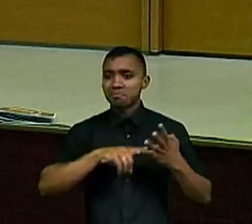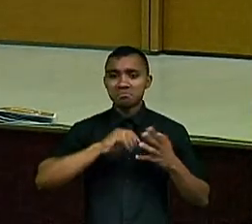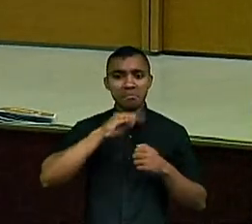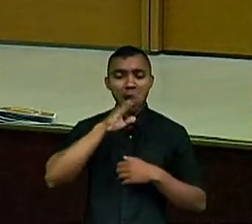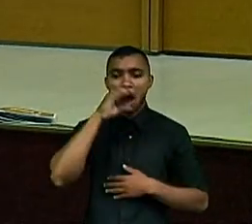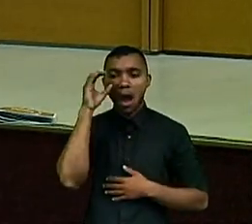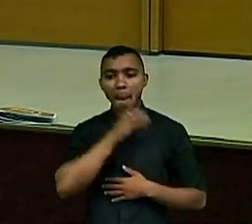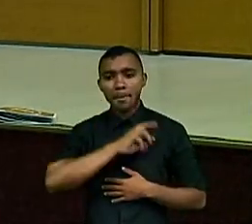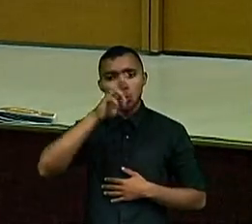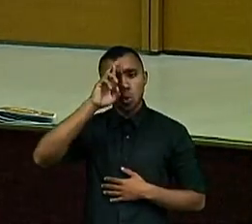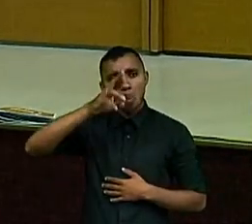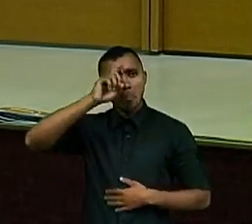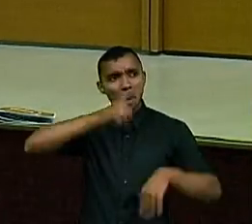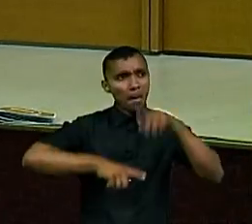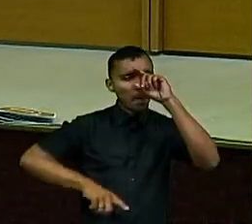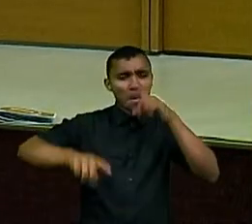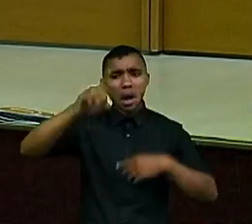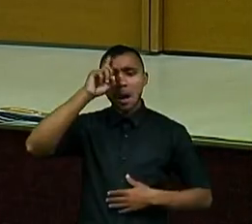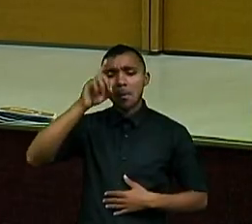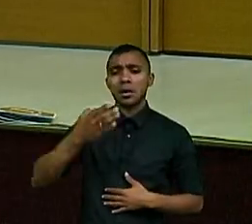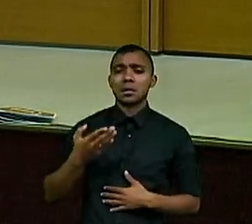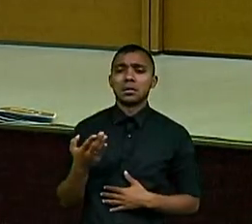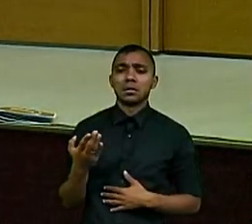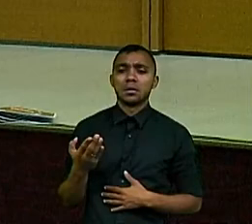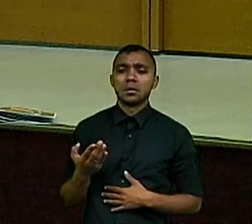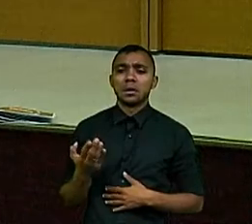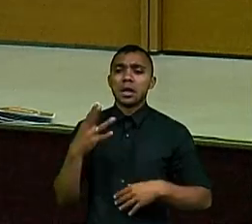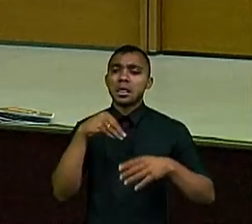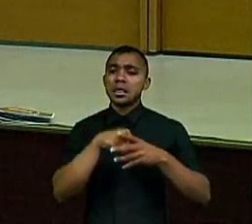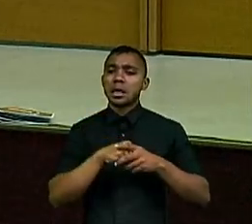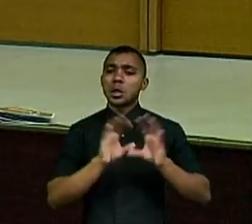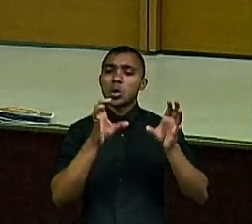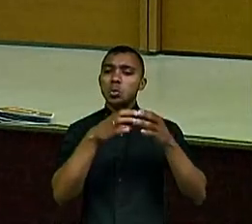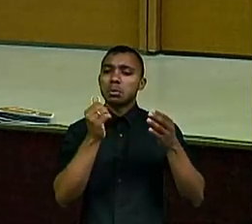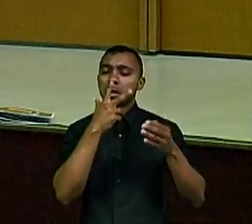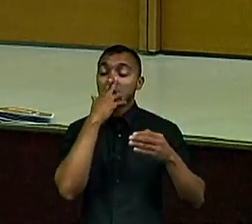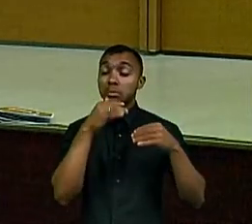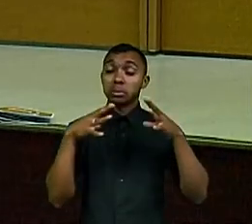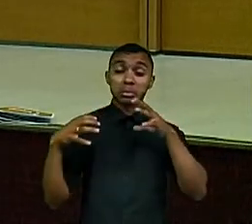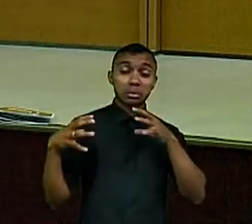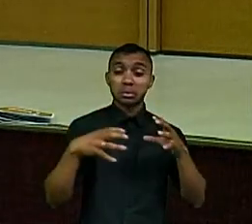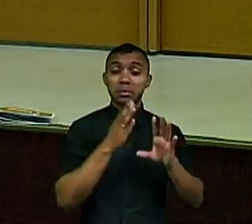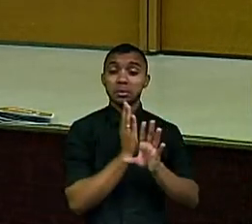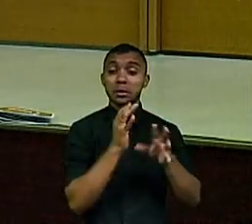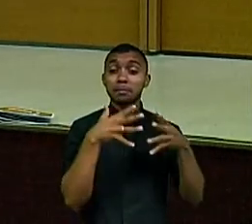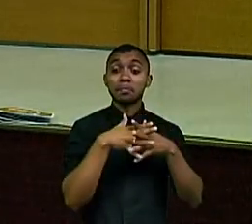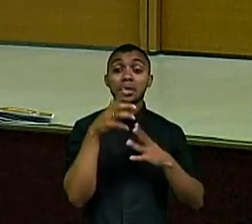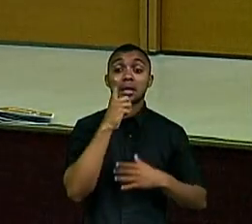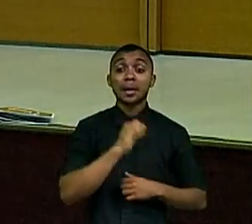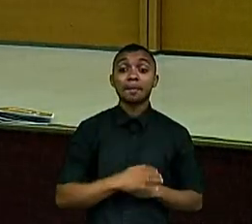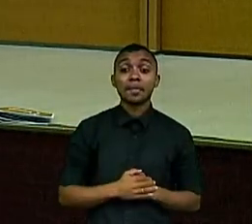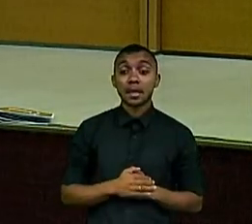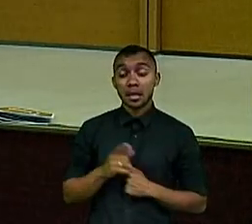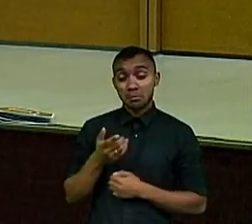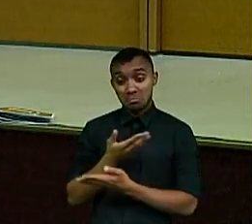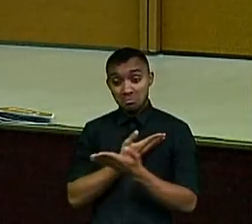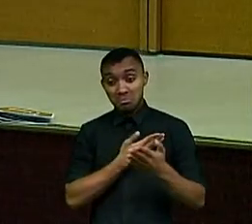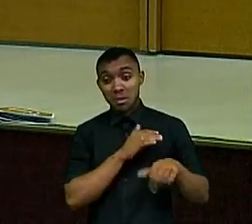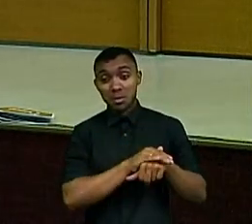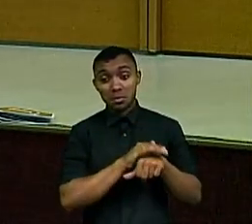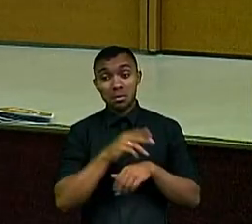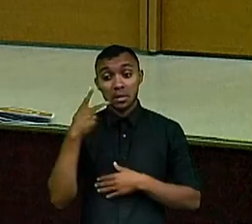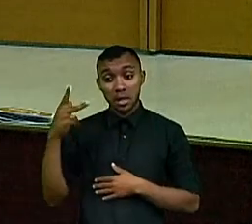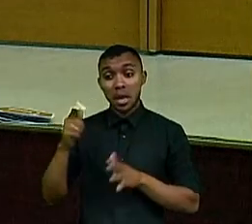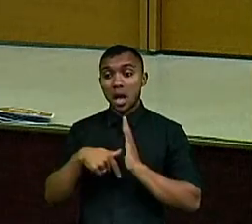aumente a velocidade o conflito dentro da própria classe quem persegue o Chaplin são os próprios colegas de trabalho explorados como ele